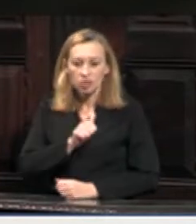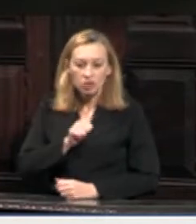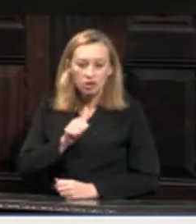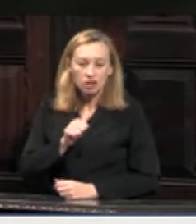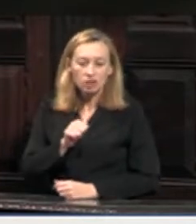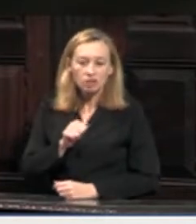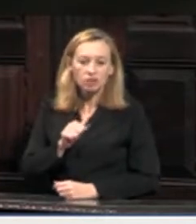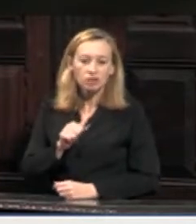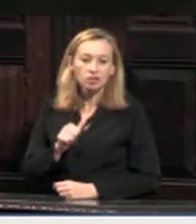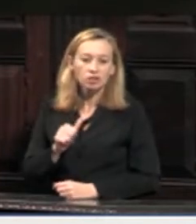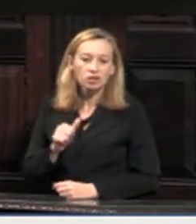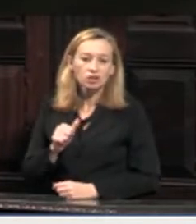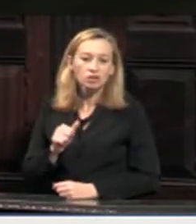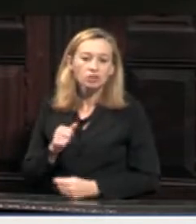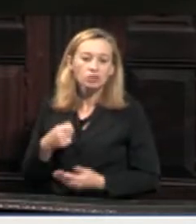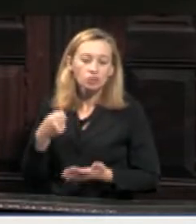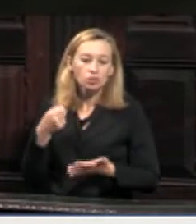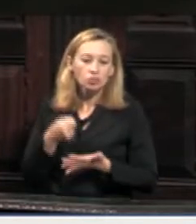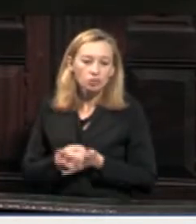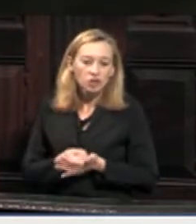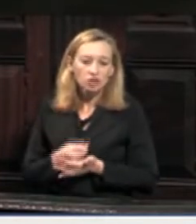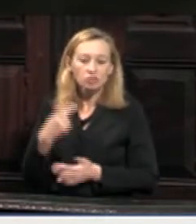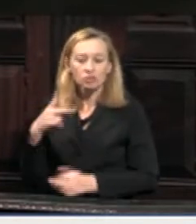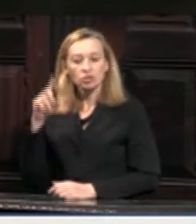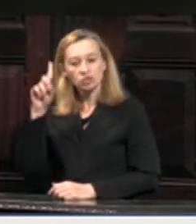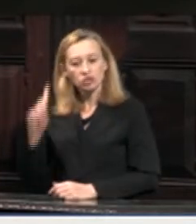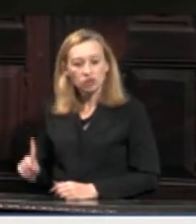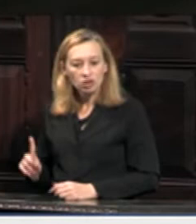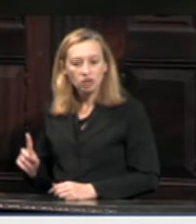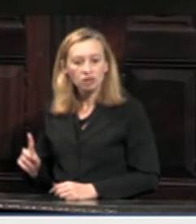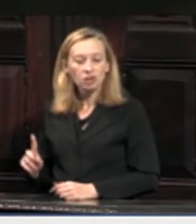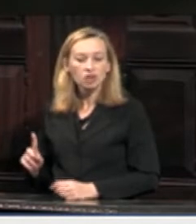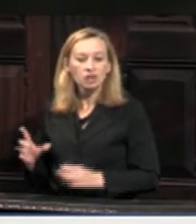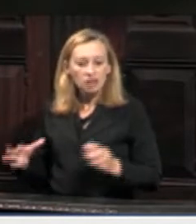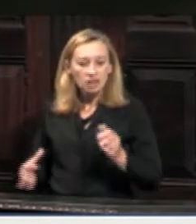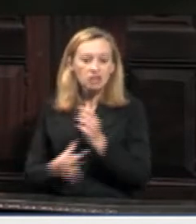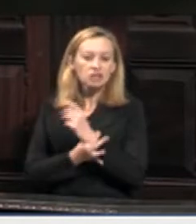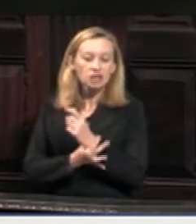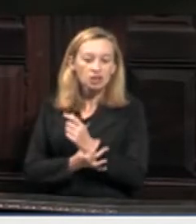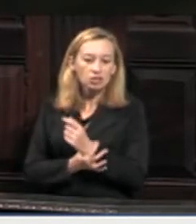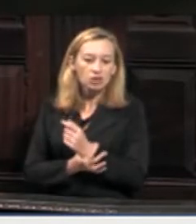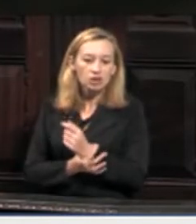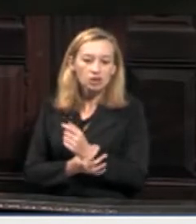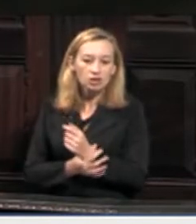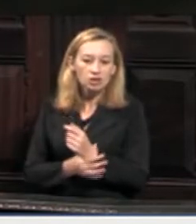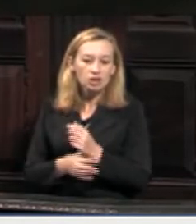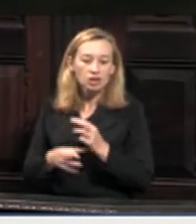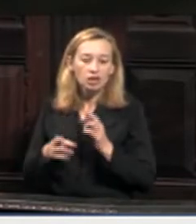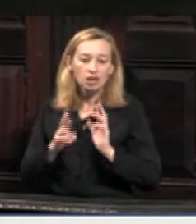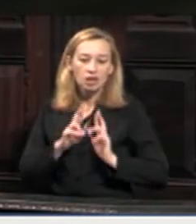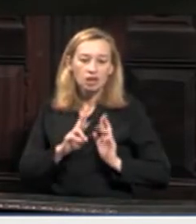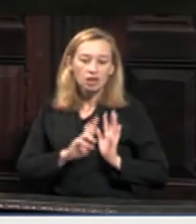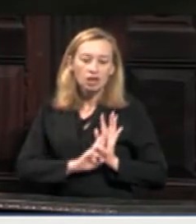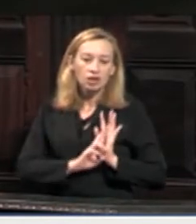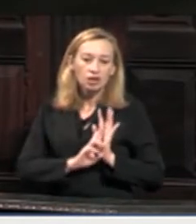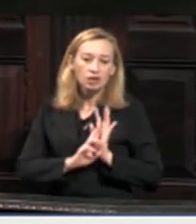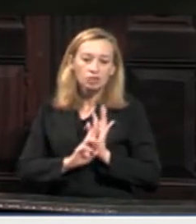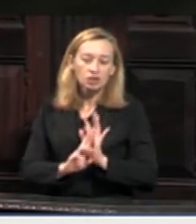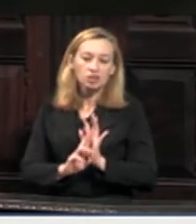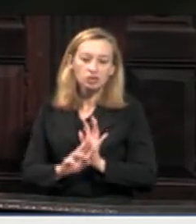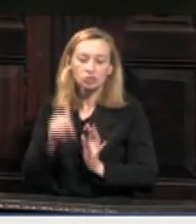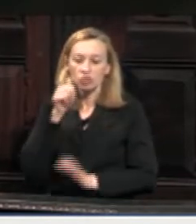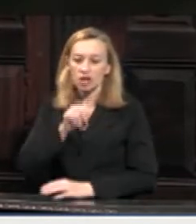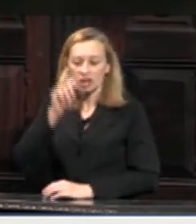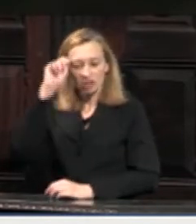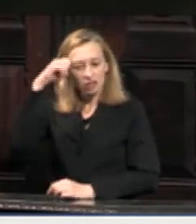garantida a participação social por meio dos Conselhos de Direitos, eu acrescento, e assegurada a representação do movimento social de mulheres negras. Portanto,